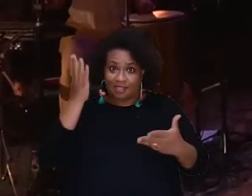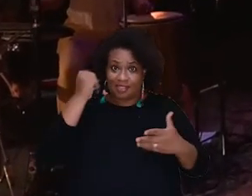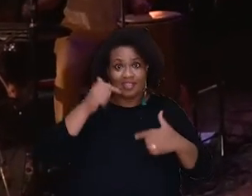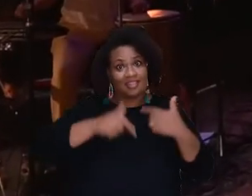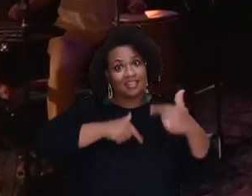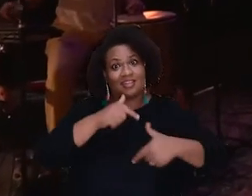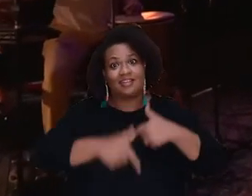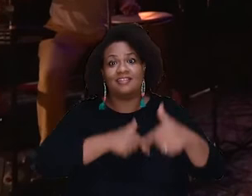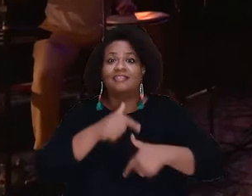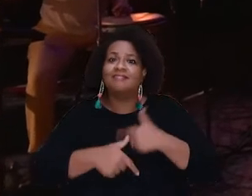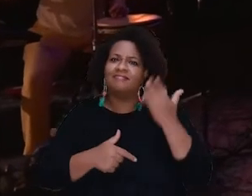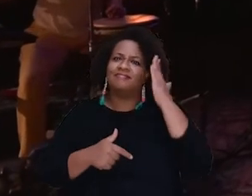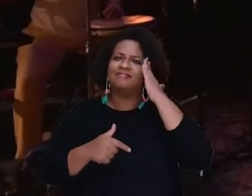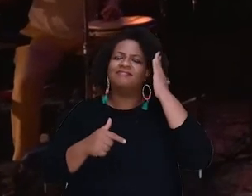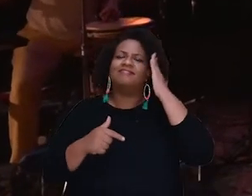trabalhar.